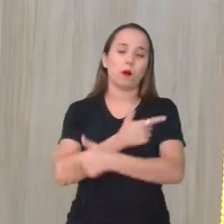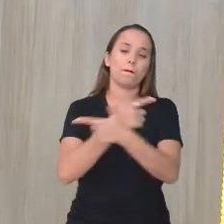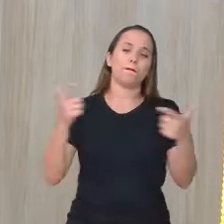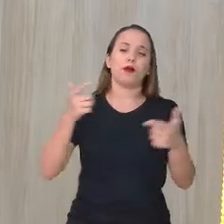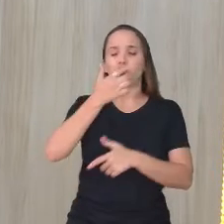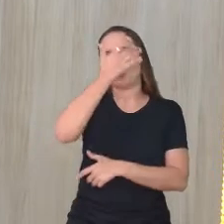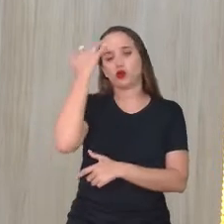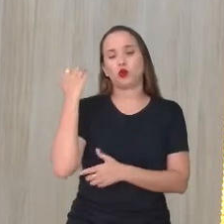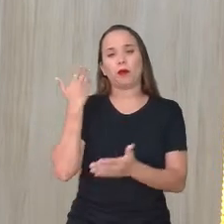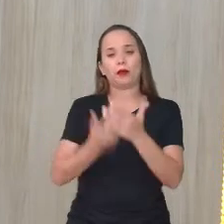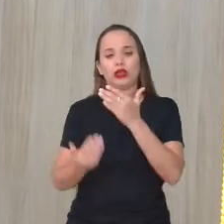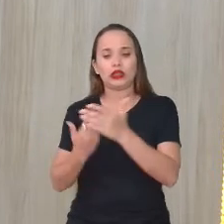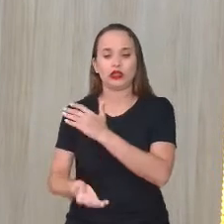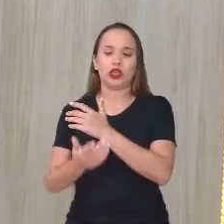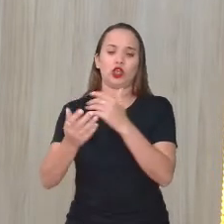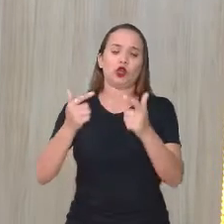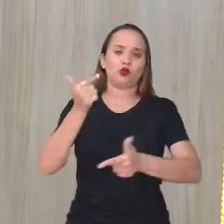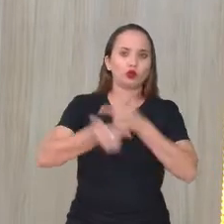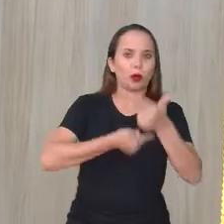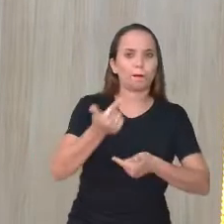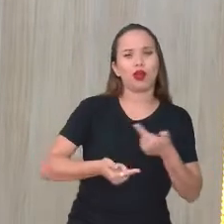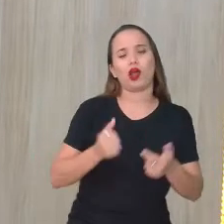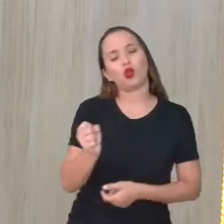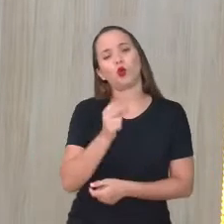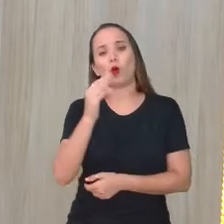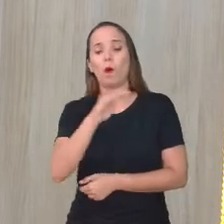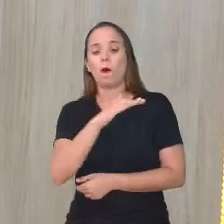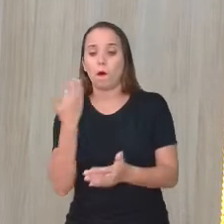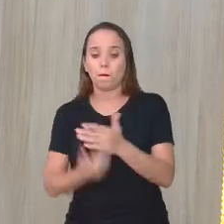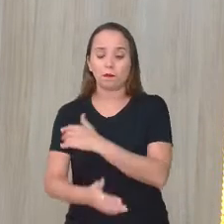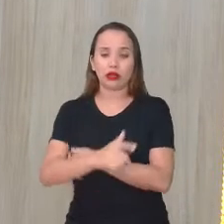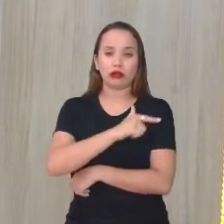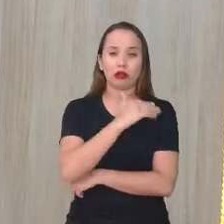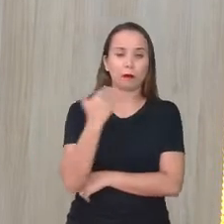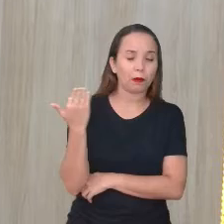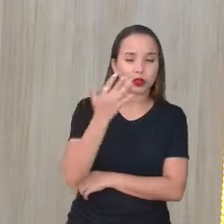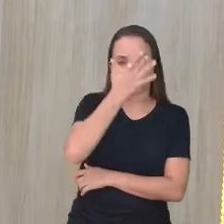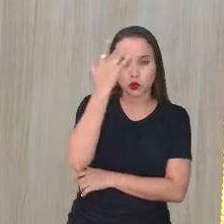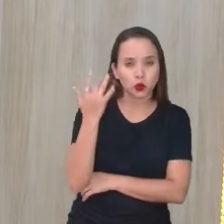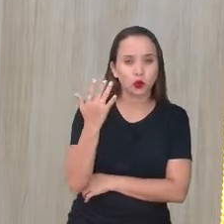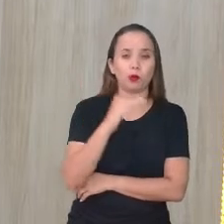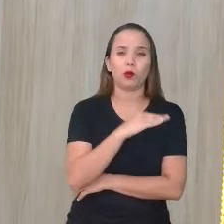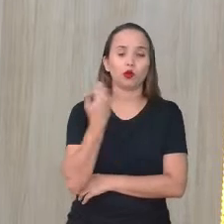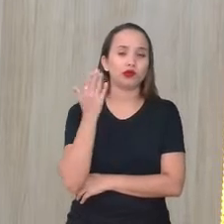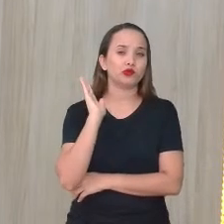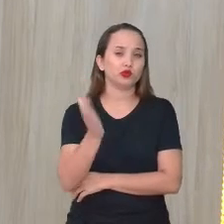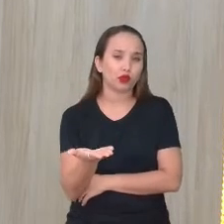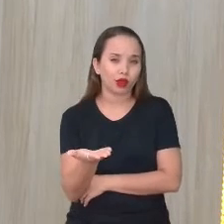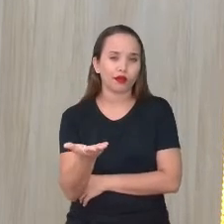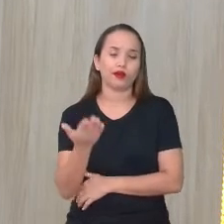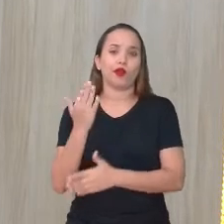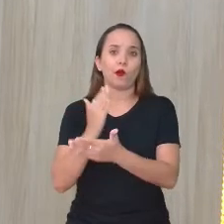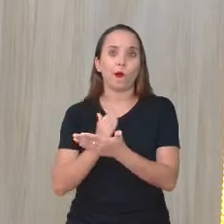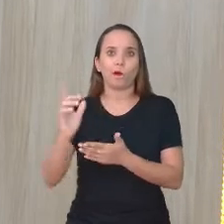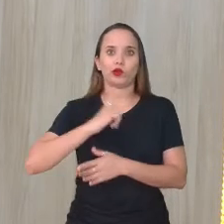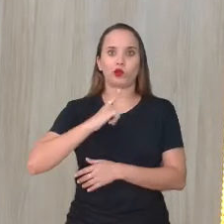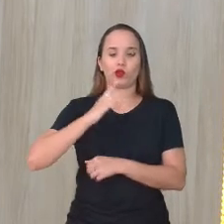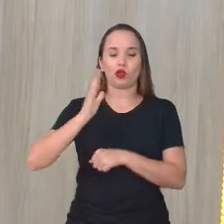de tal forma que quase morreram. Então, a pandemia deixou também, na maioria de